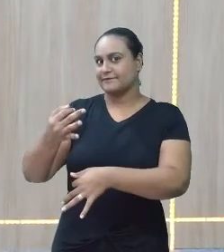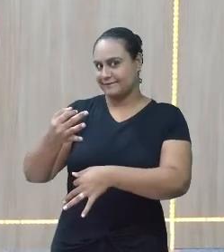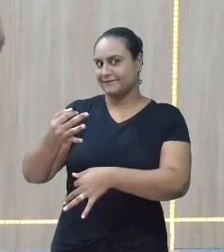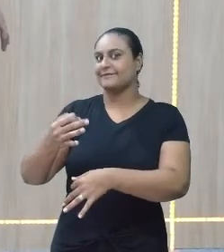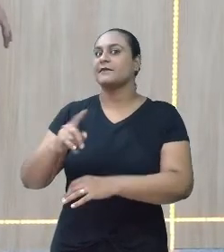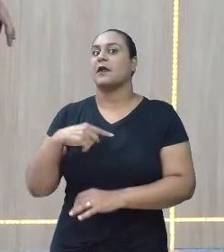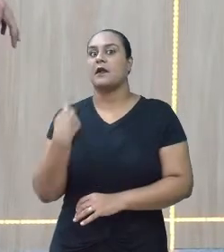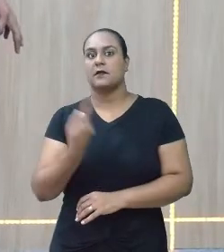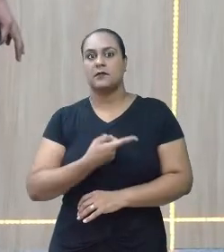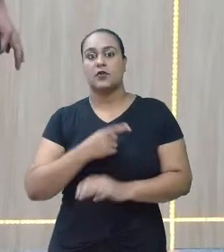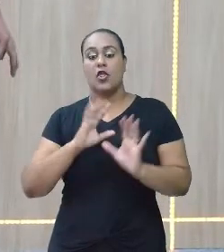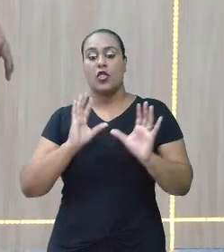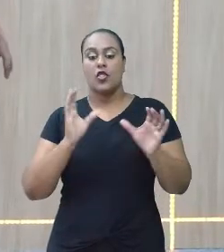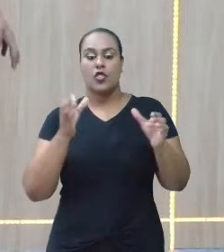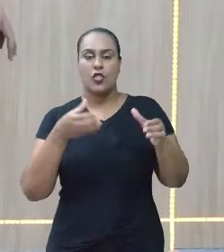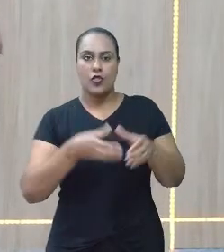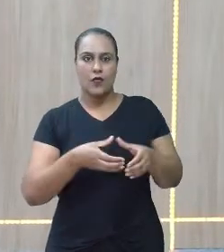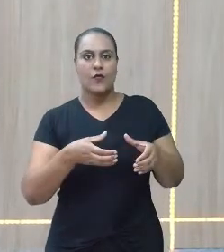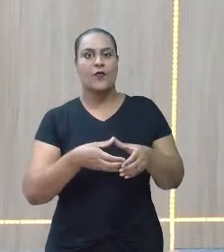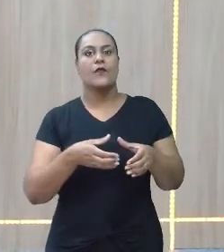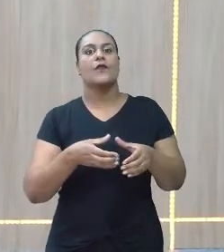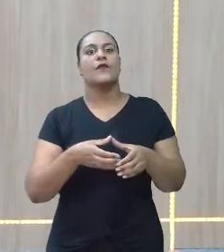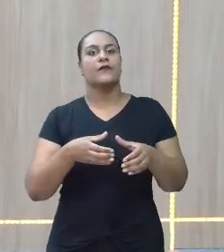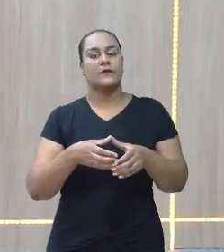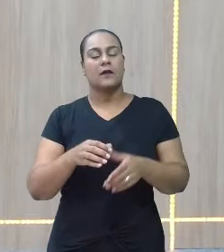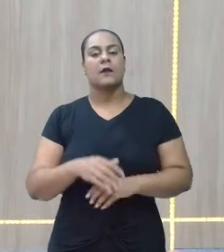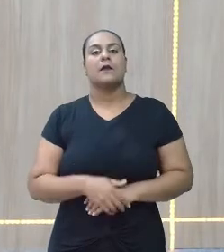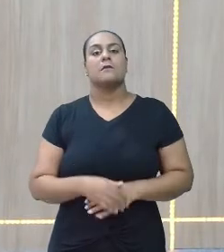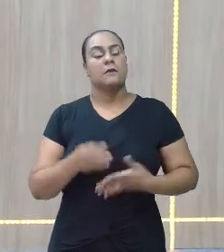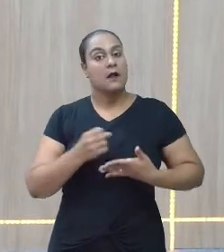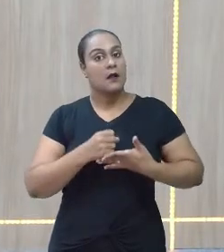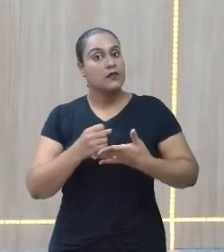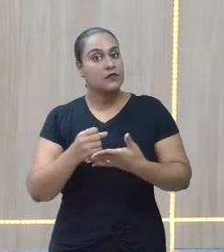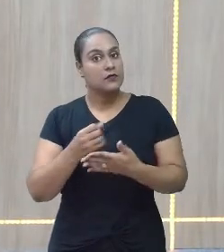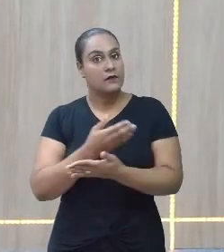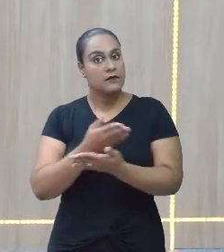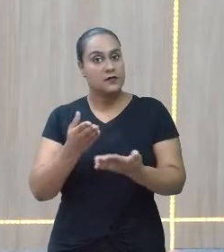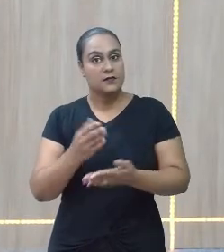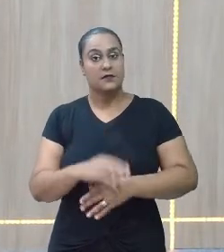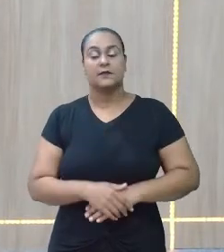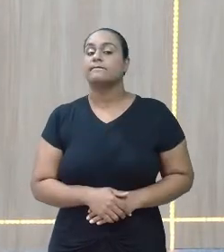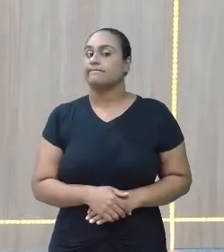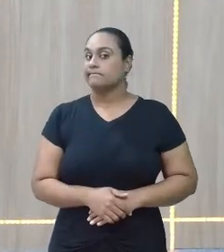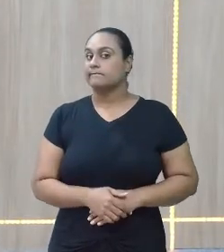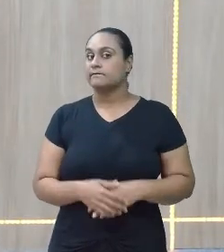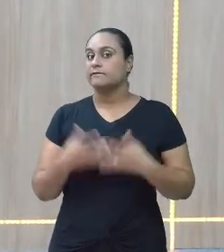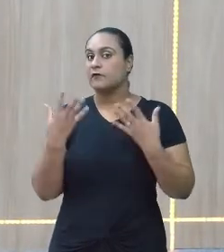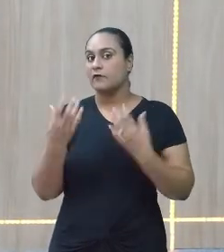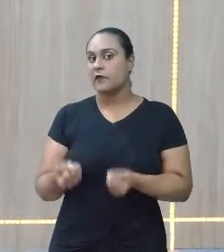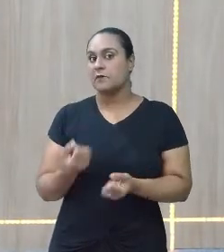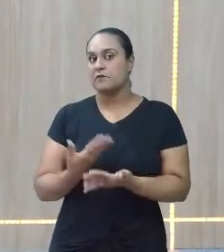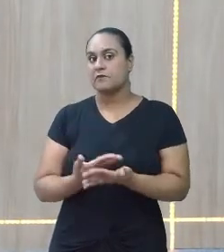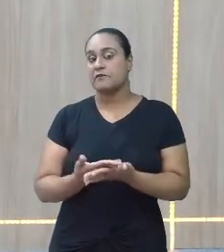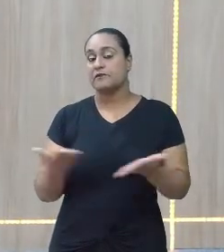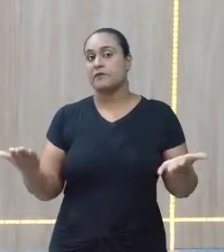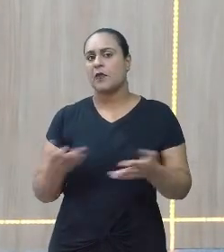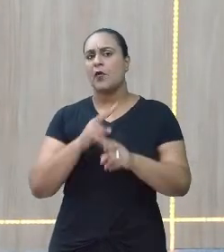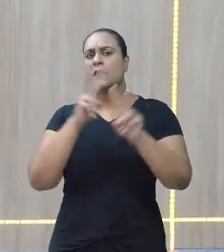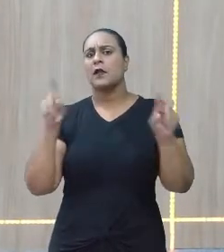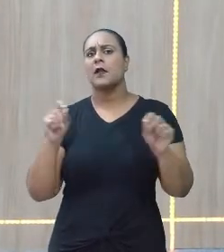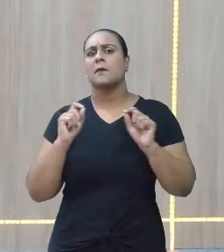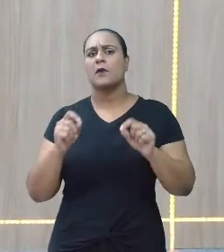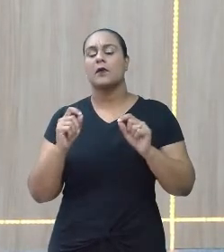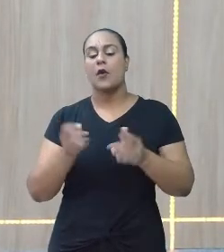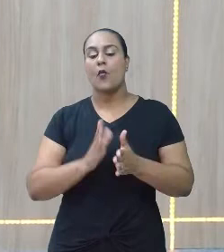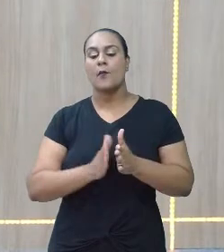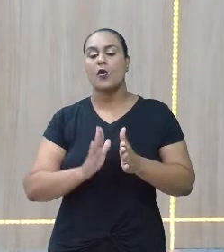aqui, toda a equipe apostas para tirar as suas dúvidas. Mas vamos lá para a nossa aula de hoje, que nós vamos falar o quê? Do